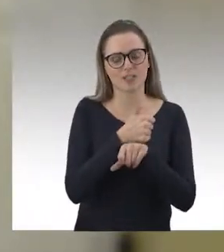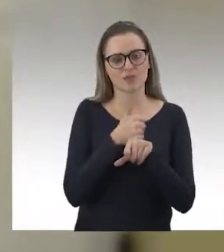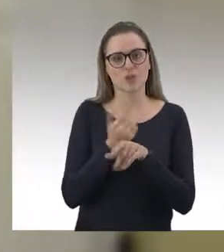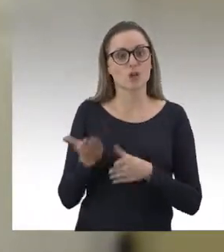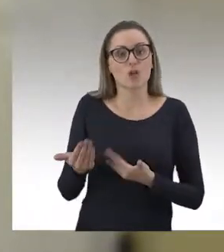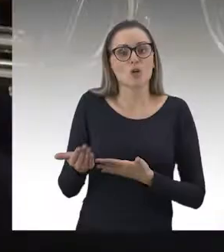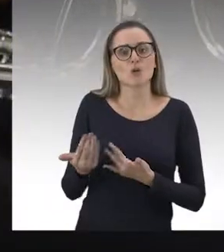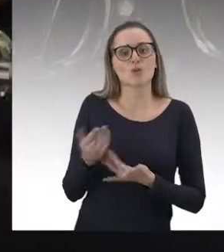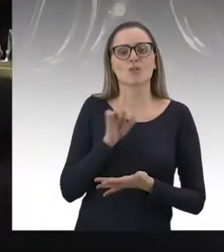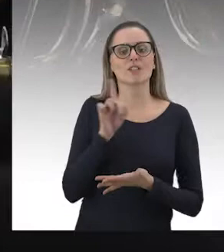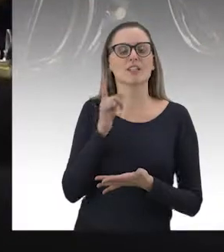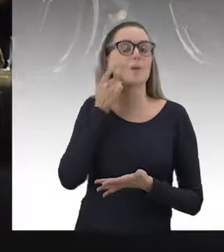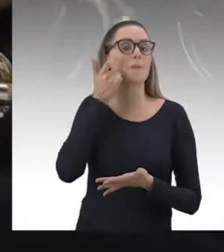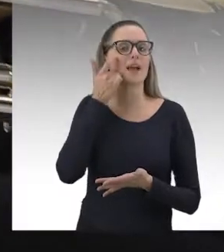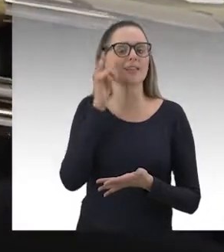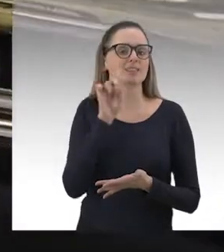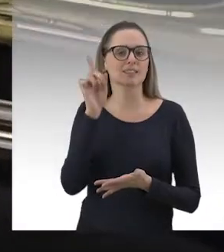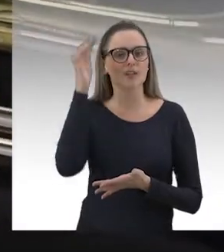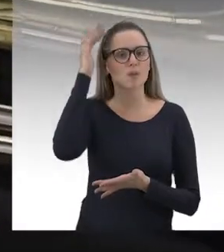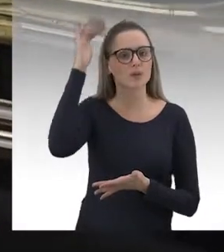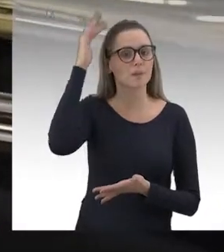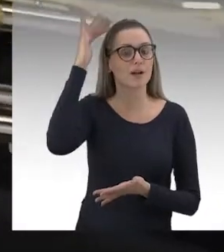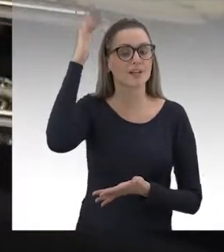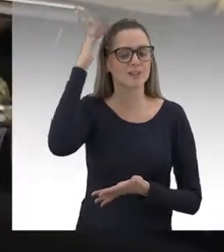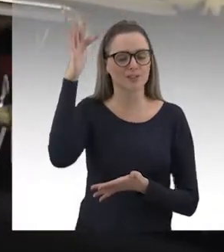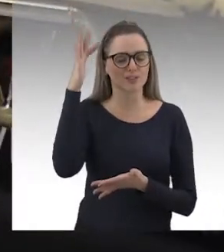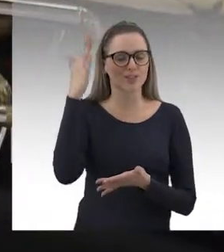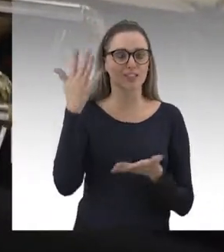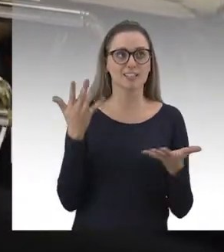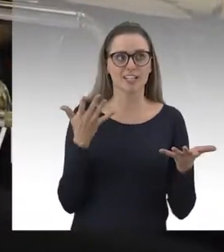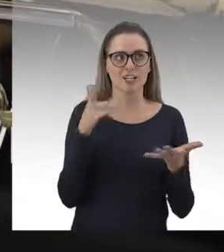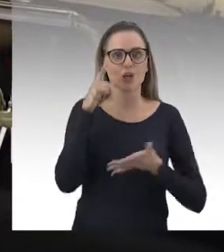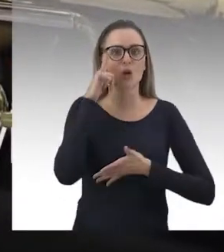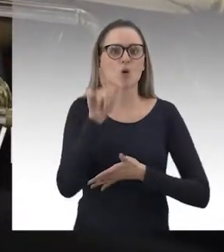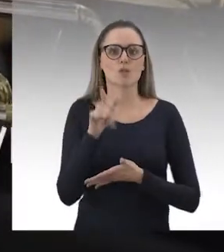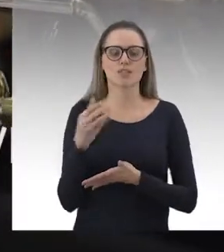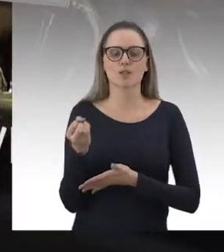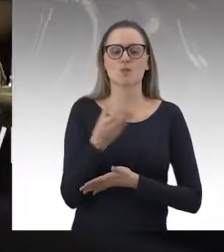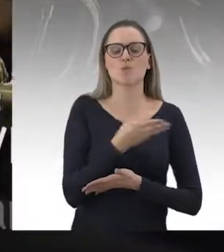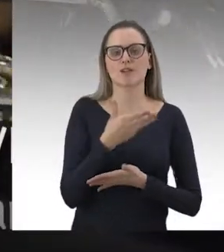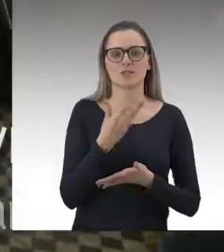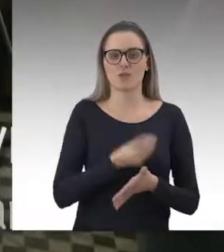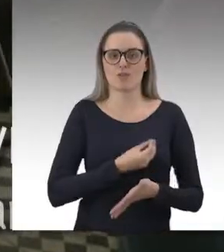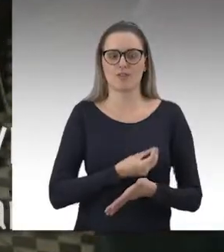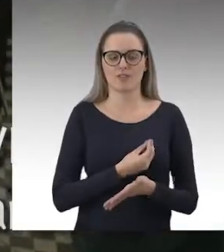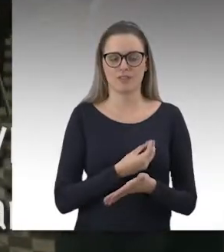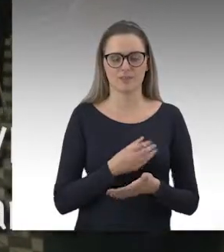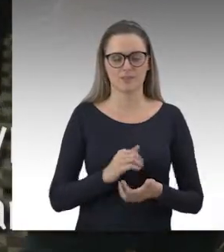não se imagina, né, podendo trilhar aquele caminho.